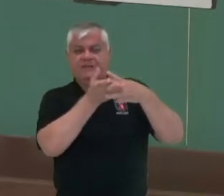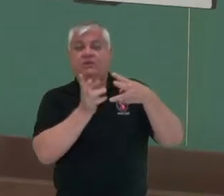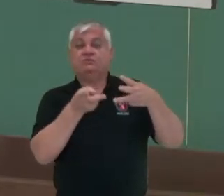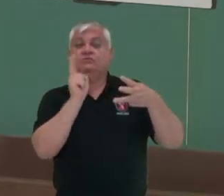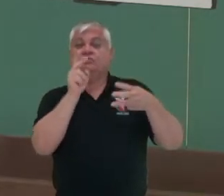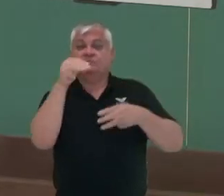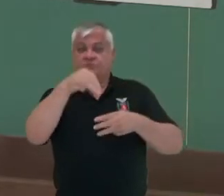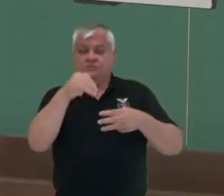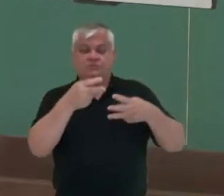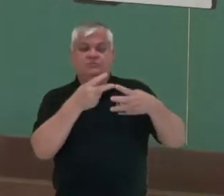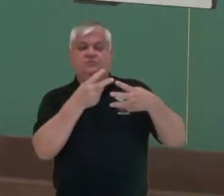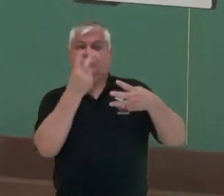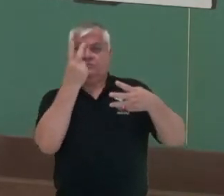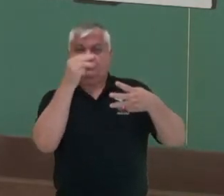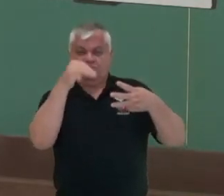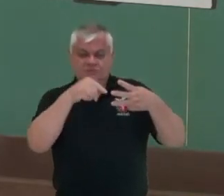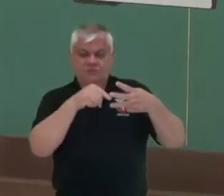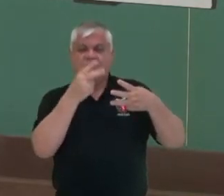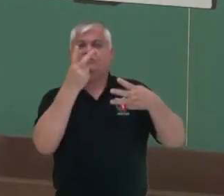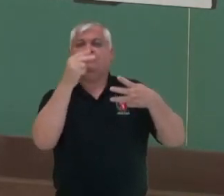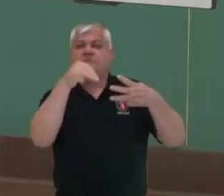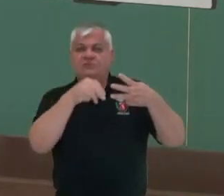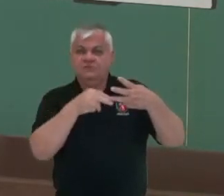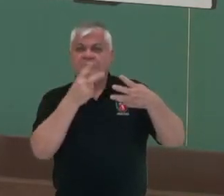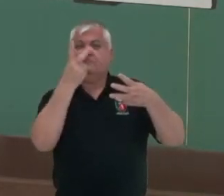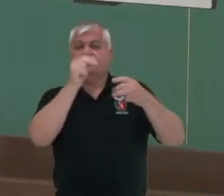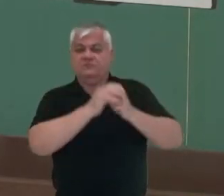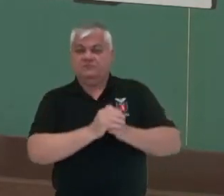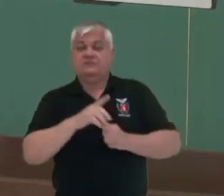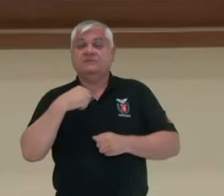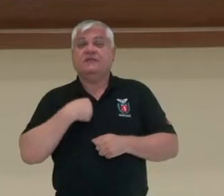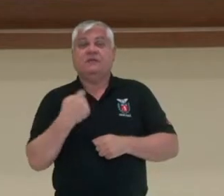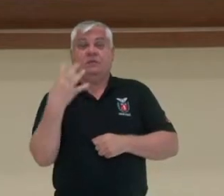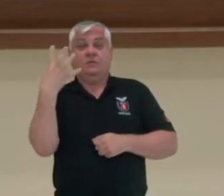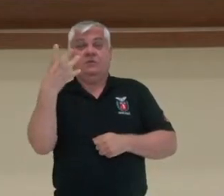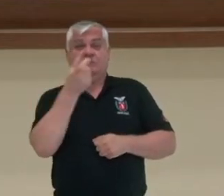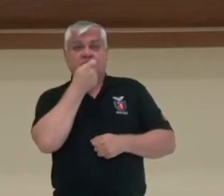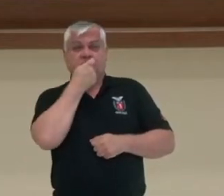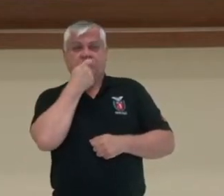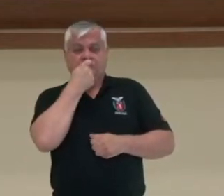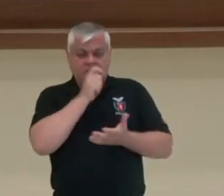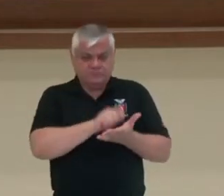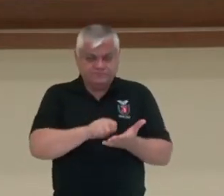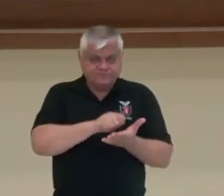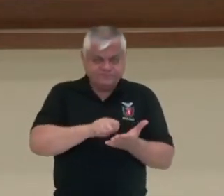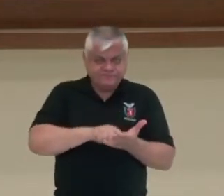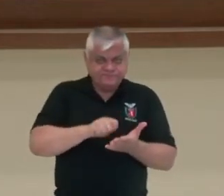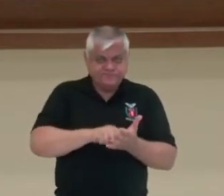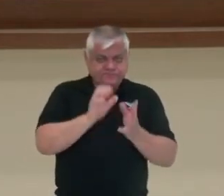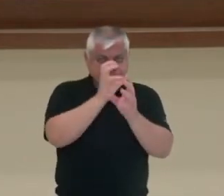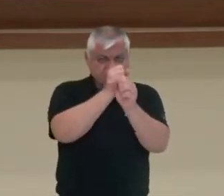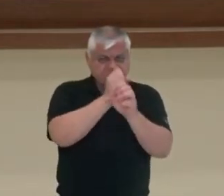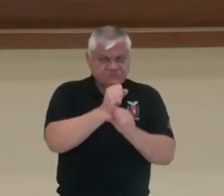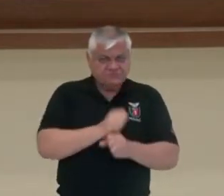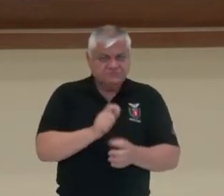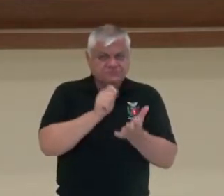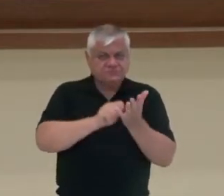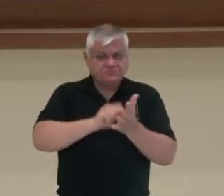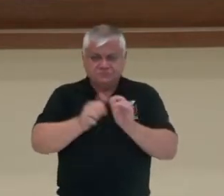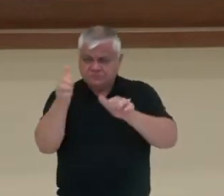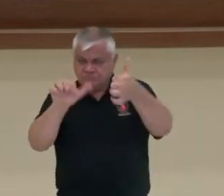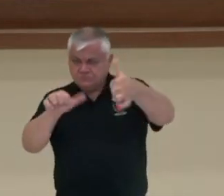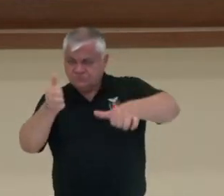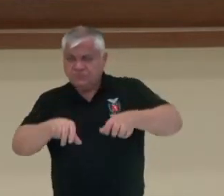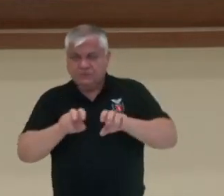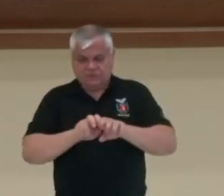2 minutos cada. E são 4 árbitros que vão dar nota para os golpes que foram desferidos ou não. Então são 4 árbitros